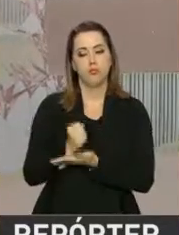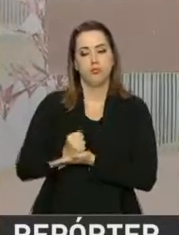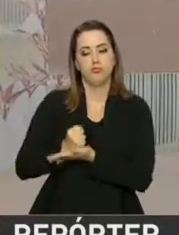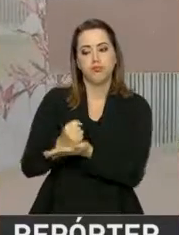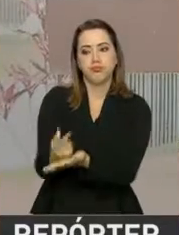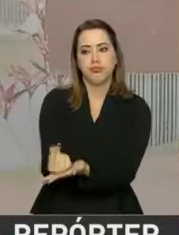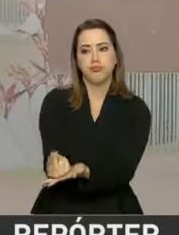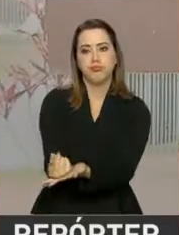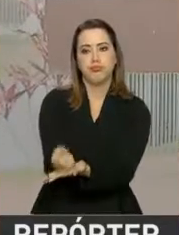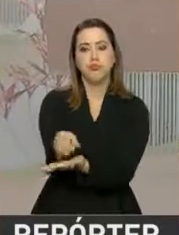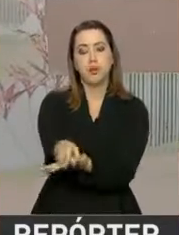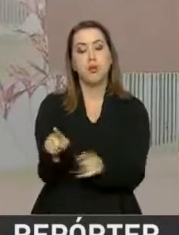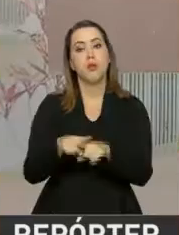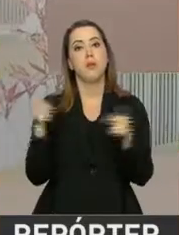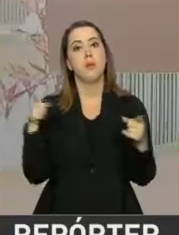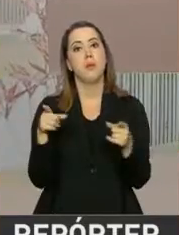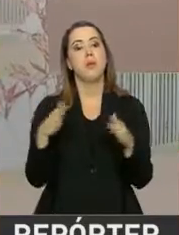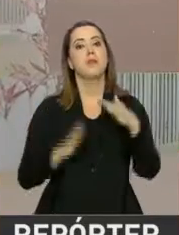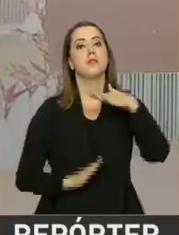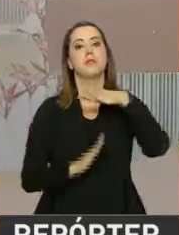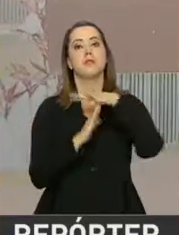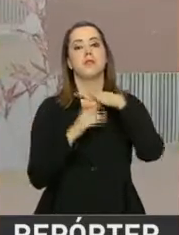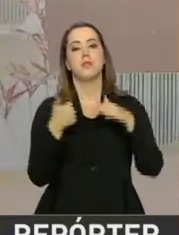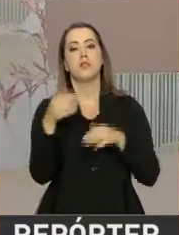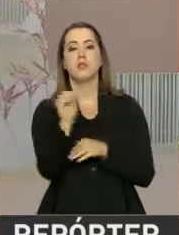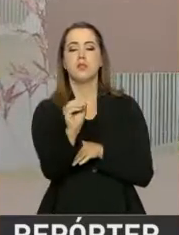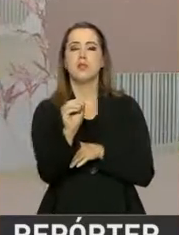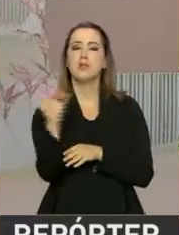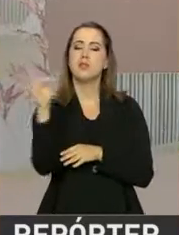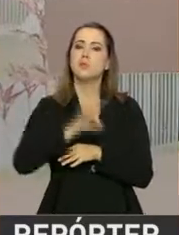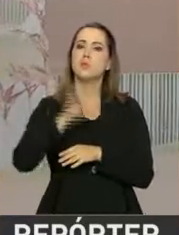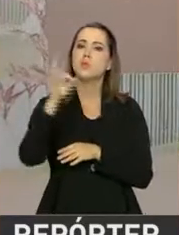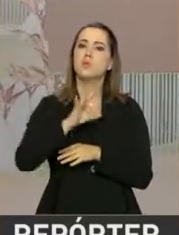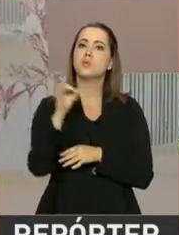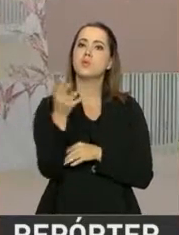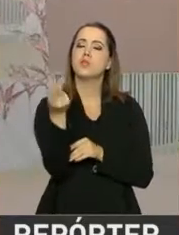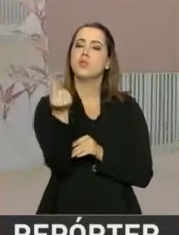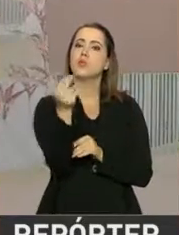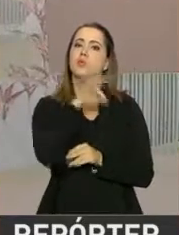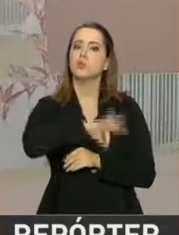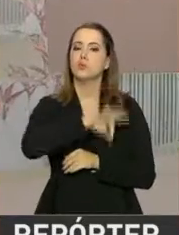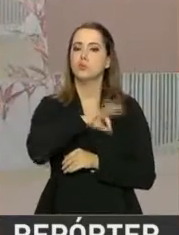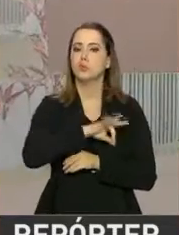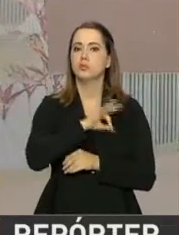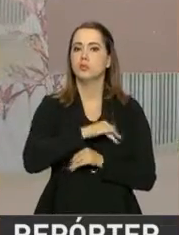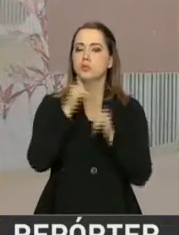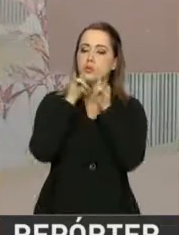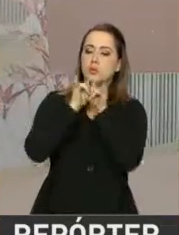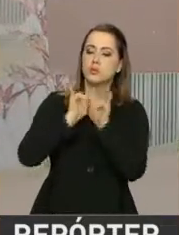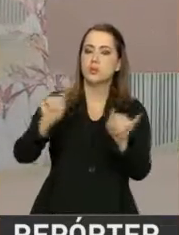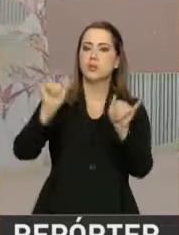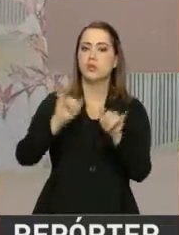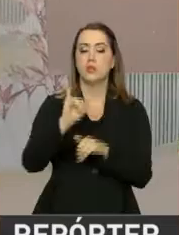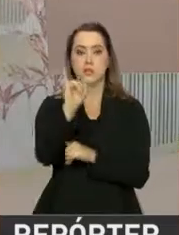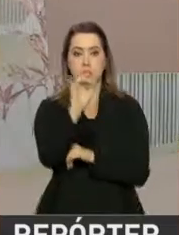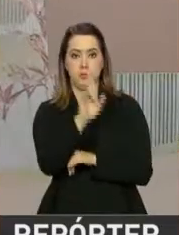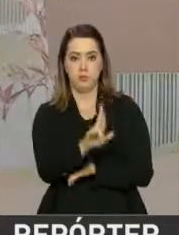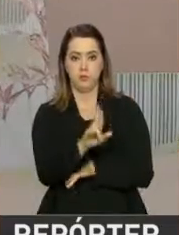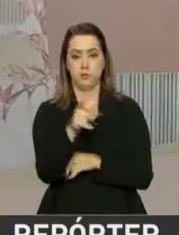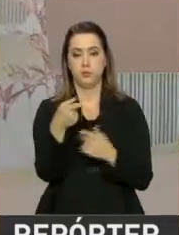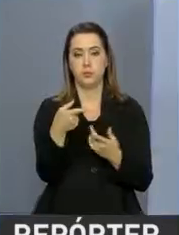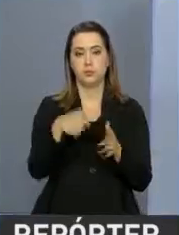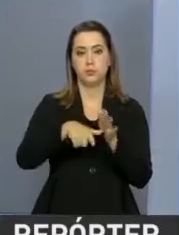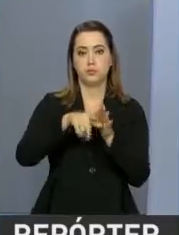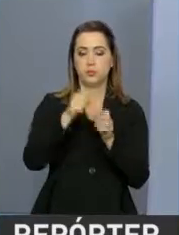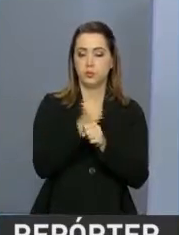eleitorais a doação é limitada a 10 por cento dos rendimentos brutos declarados pelo doador no ano anterior